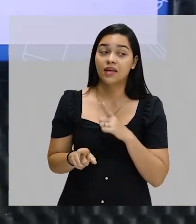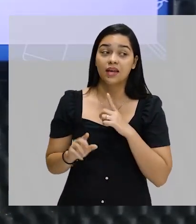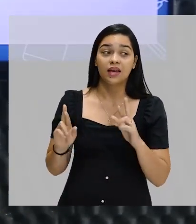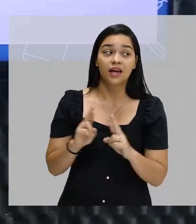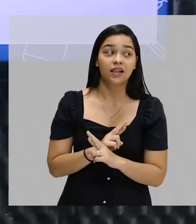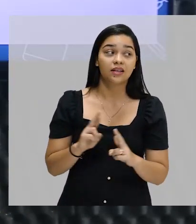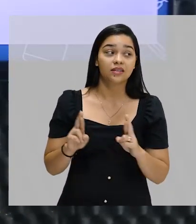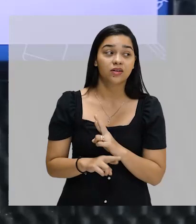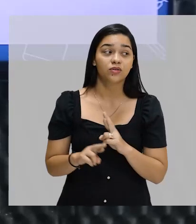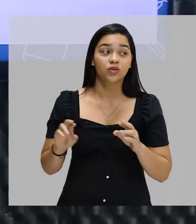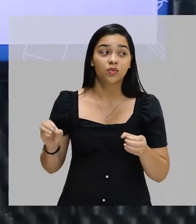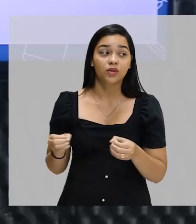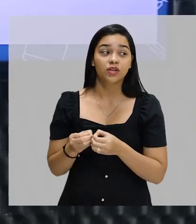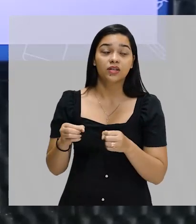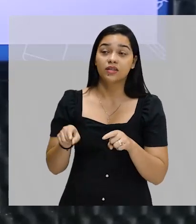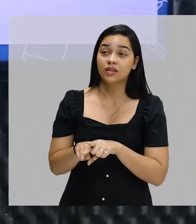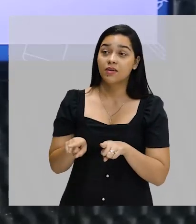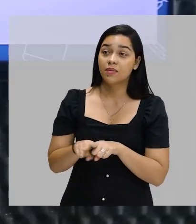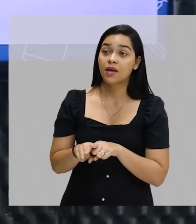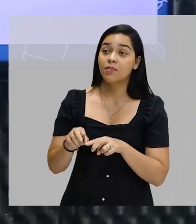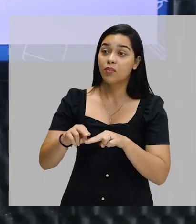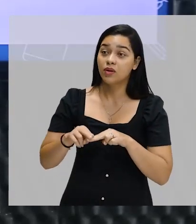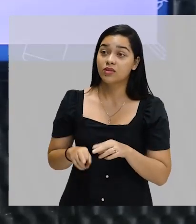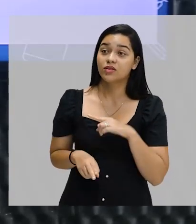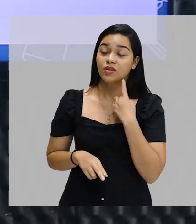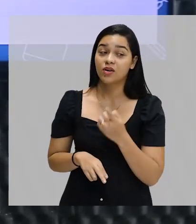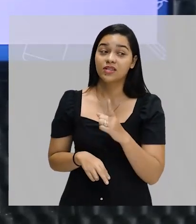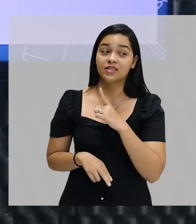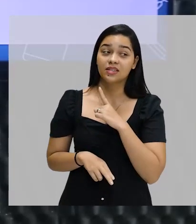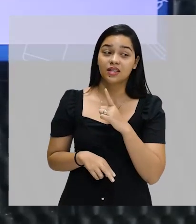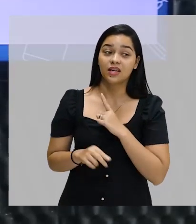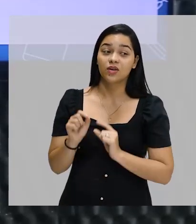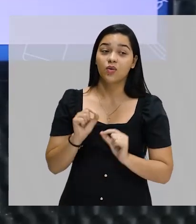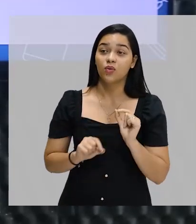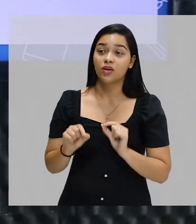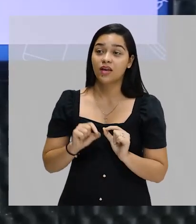de companhia. Então, a gente tem aqui